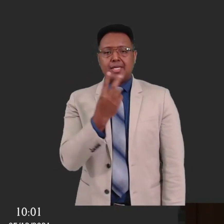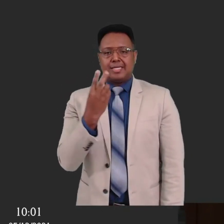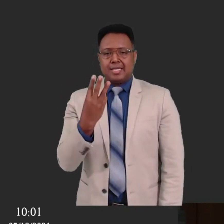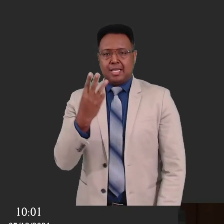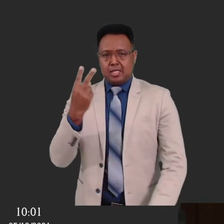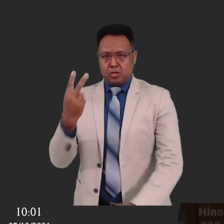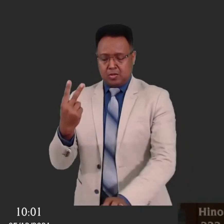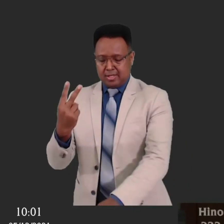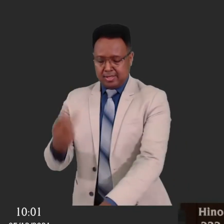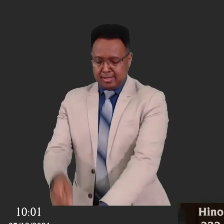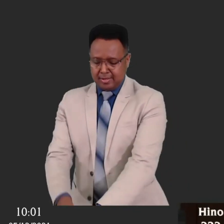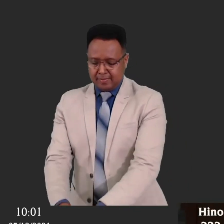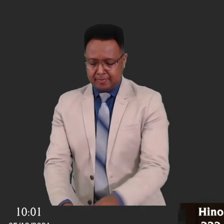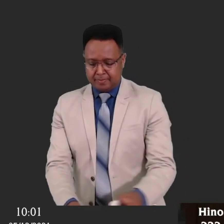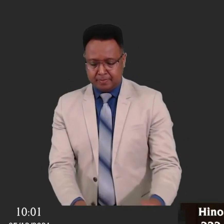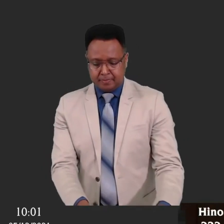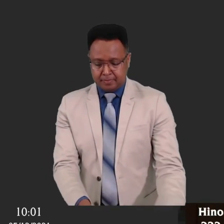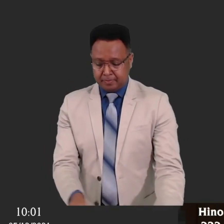232.